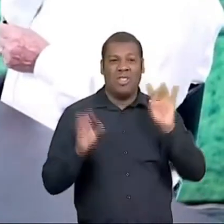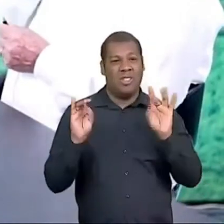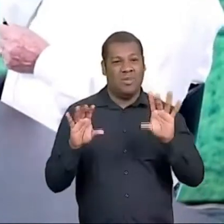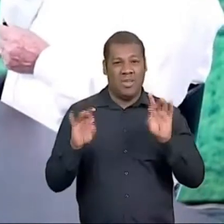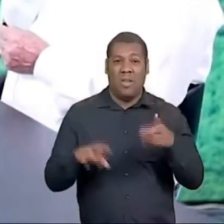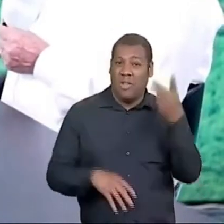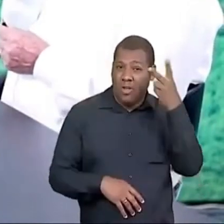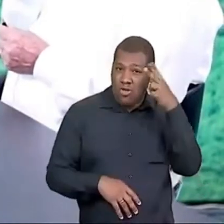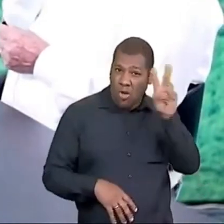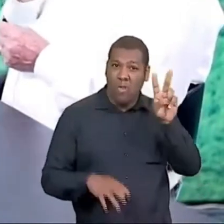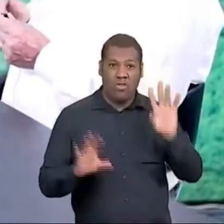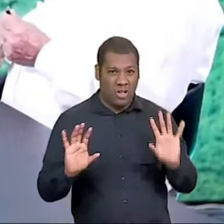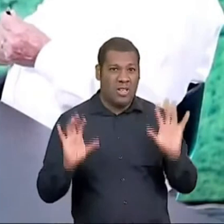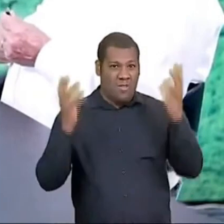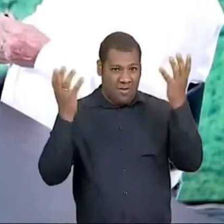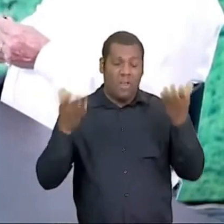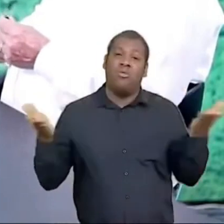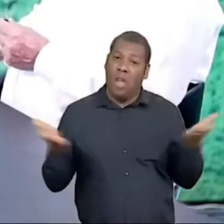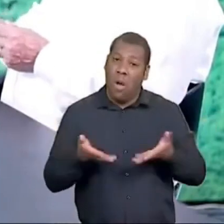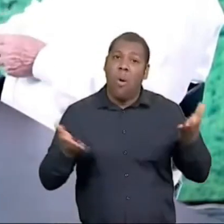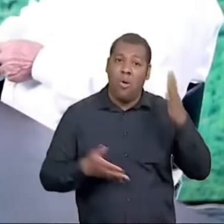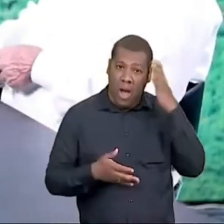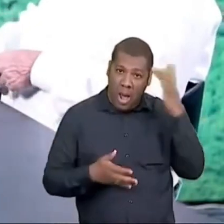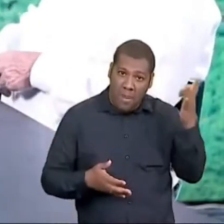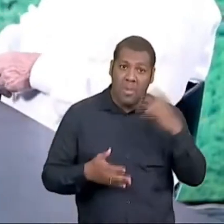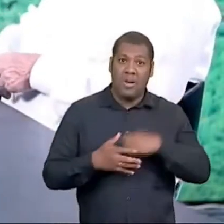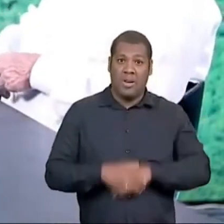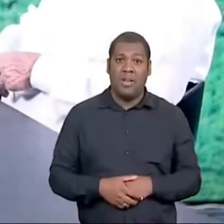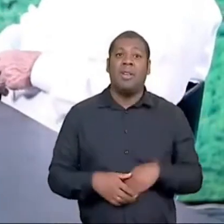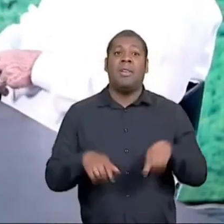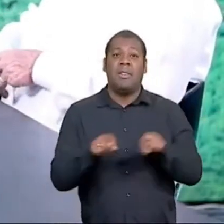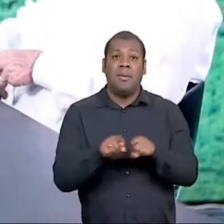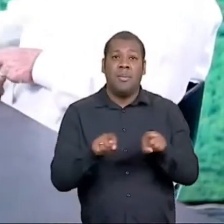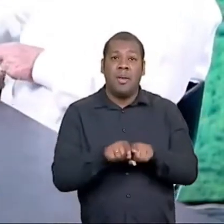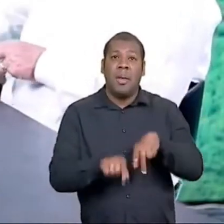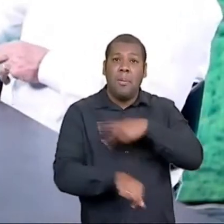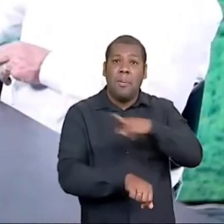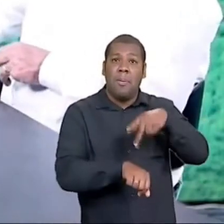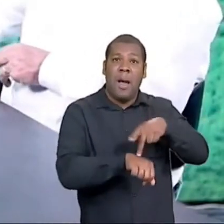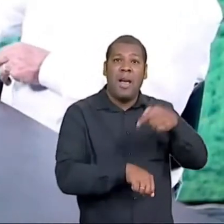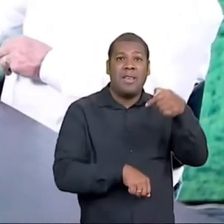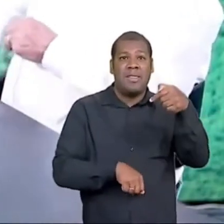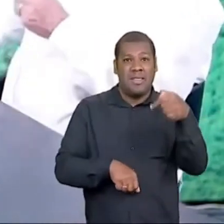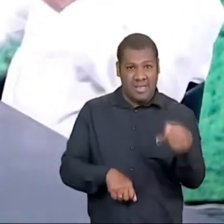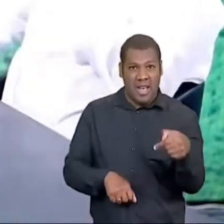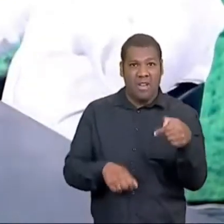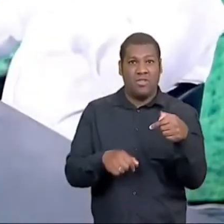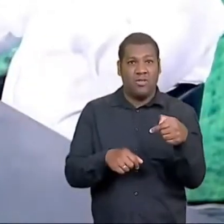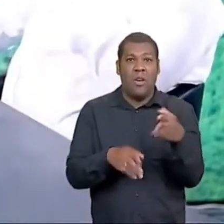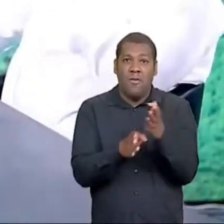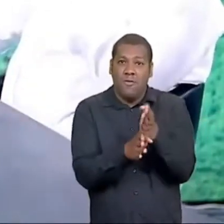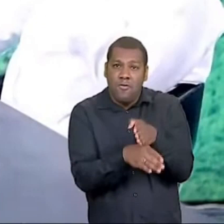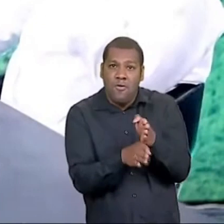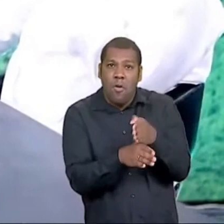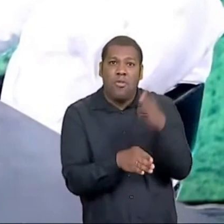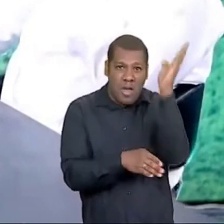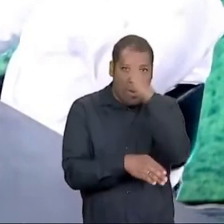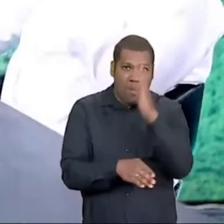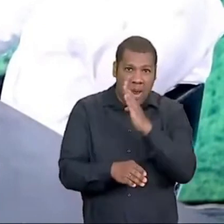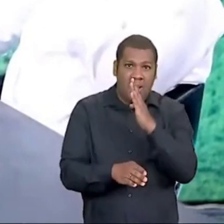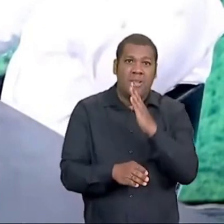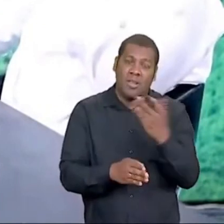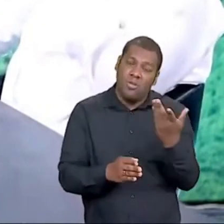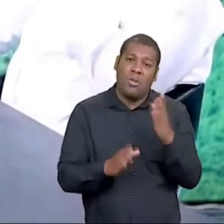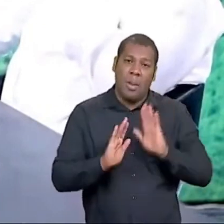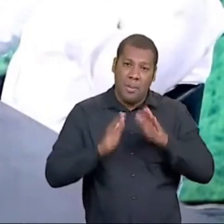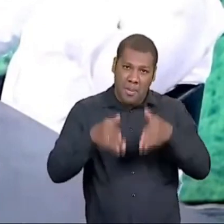amanhã, né? Com os outros 7 países que têm parte também da Amazônia. Mas antes da gente chegar e conversar do encontro em